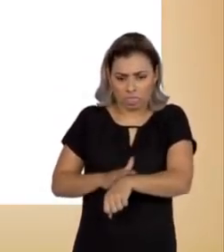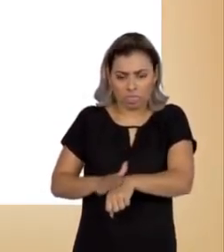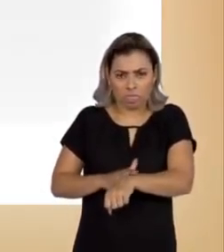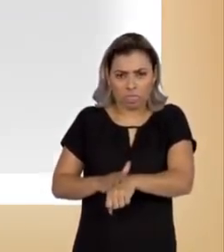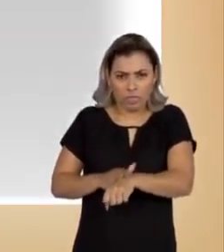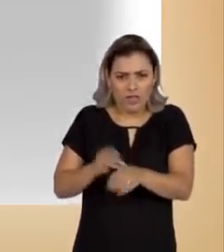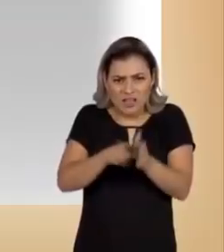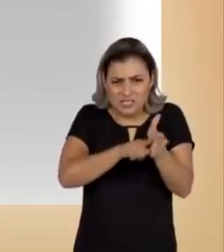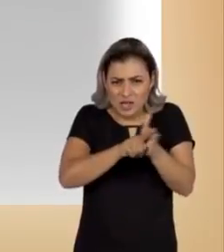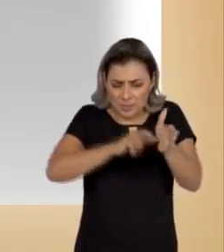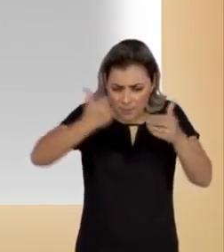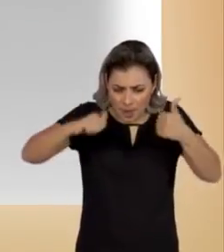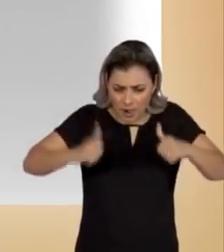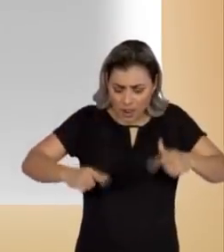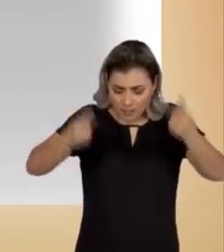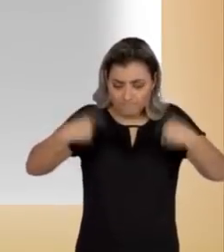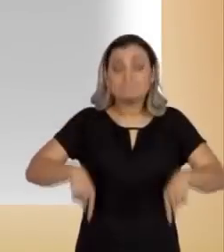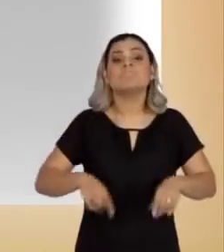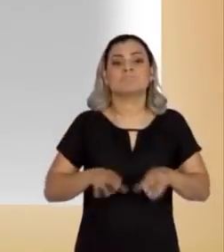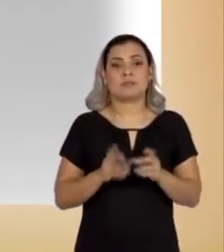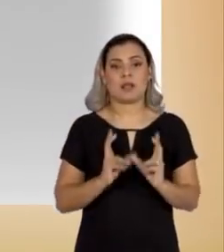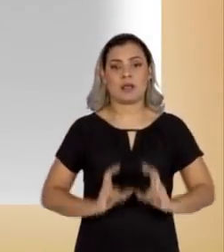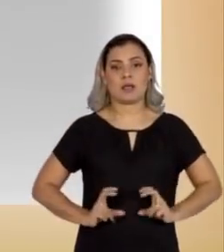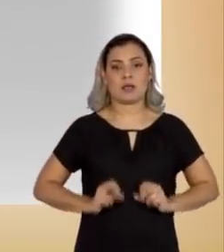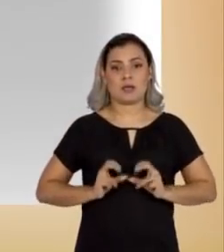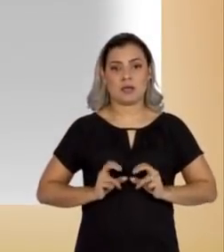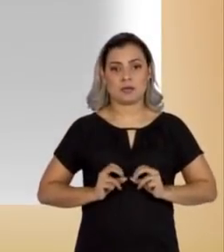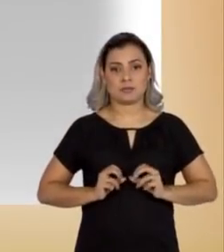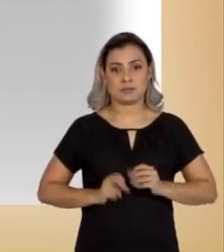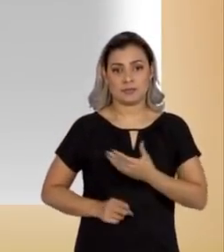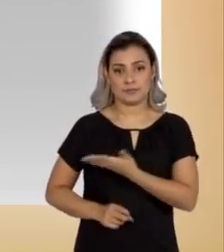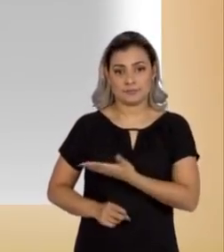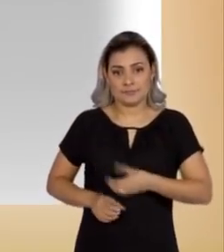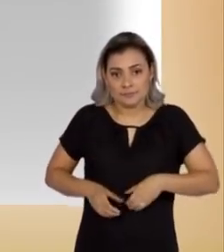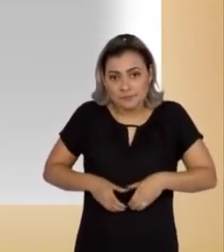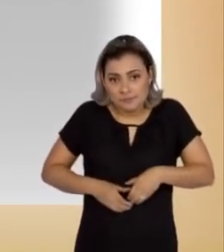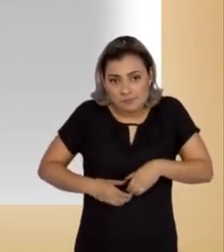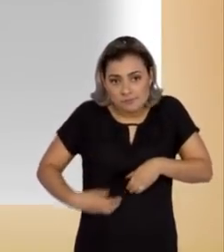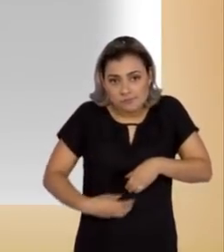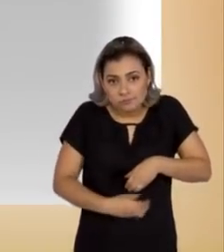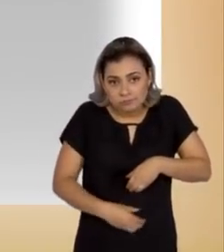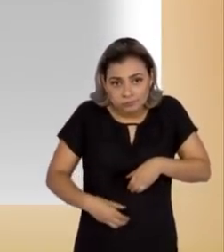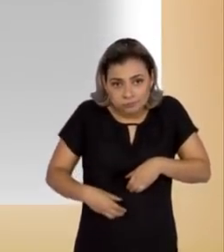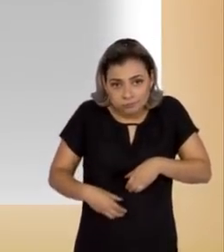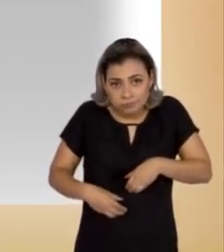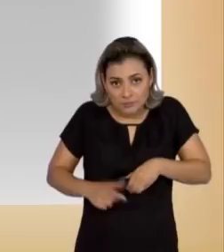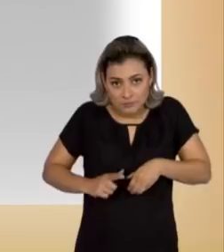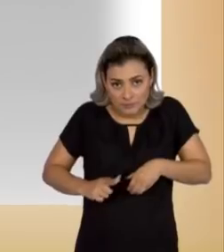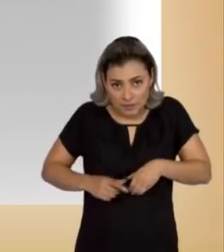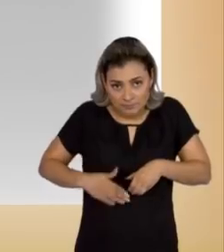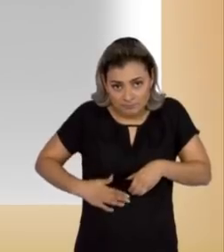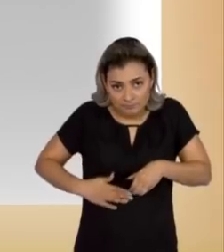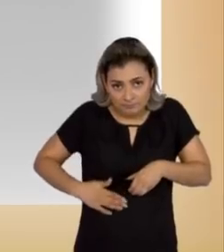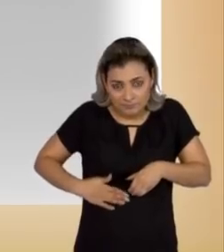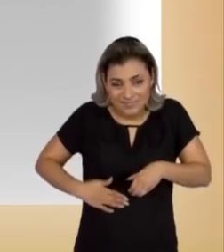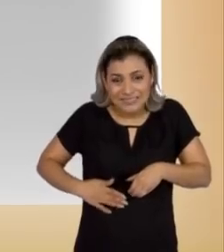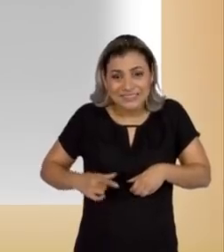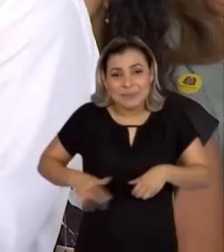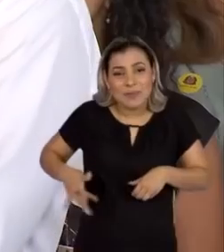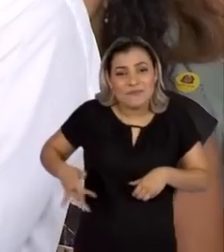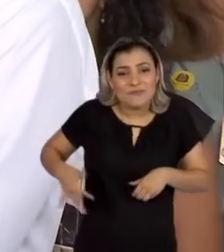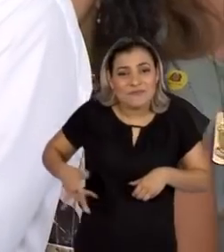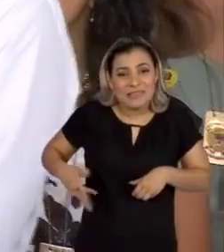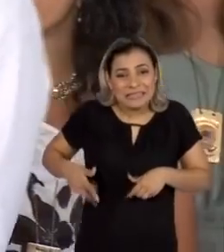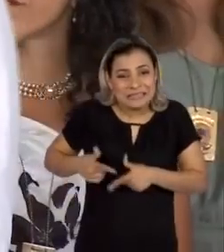uma bateria de exames, descobriu um câncer na cárdia, entre o esôfago e o estômago, com metástase no